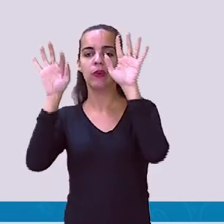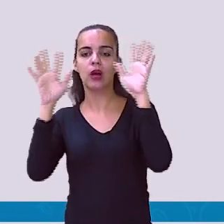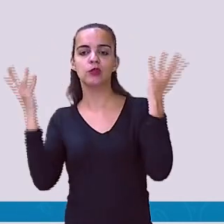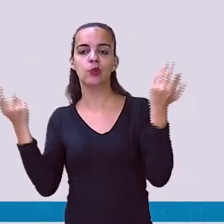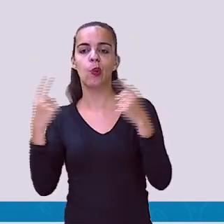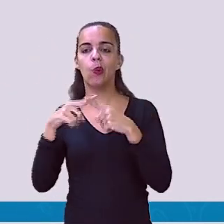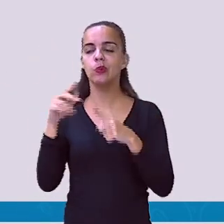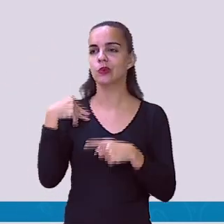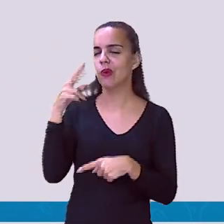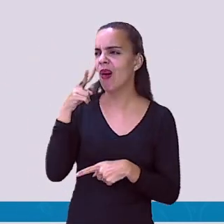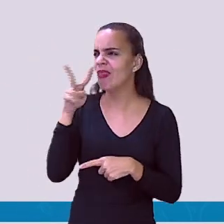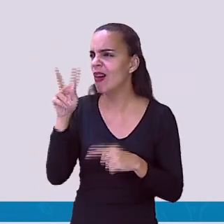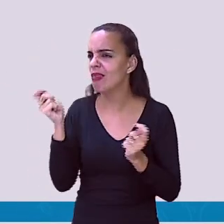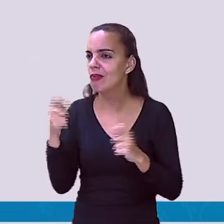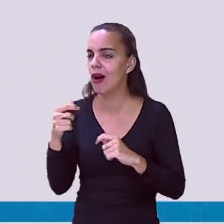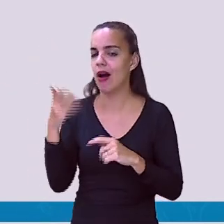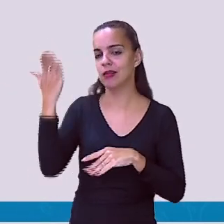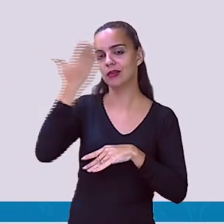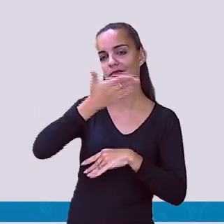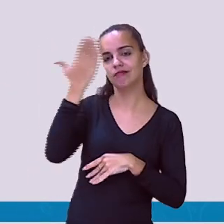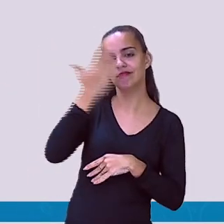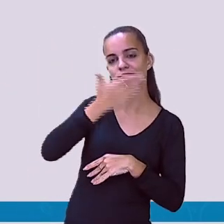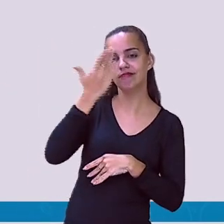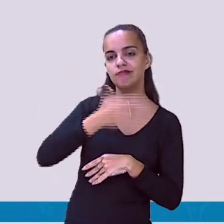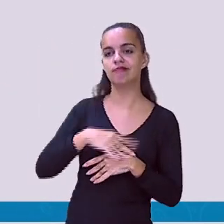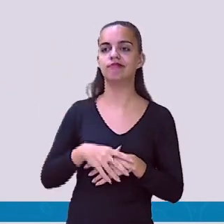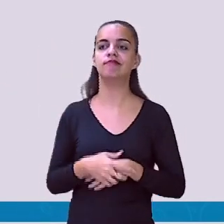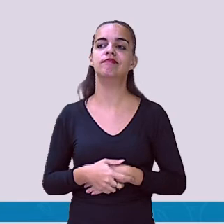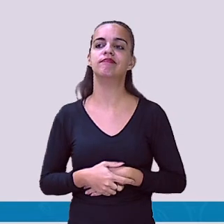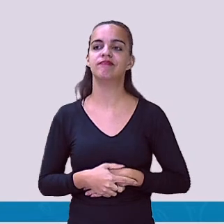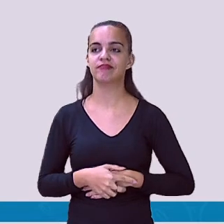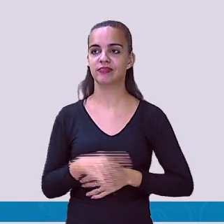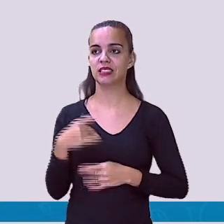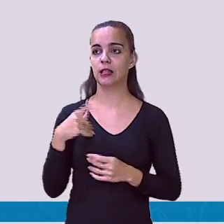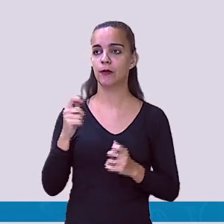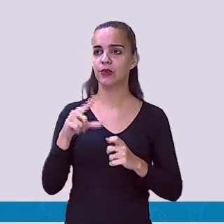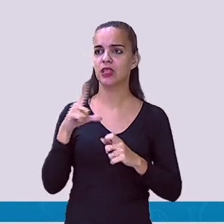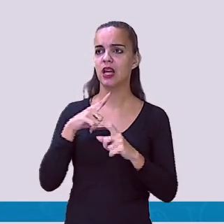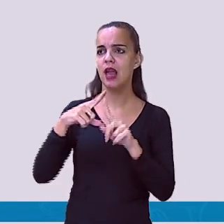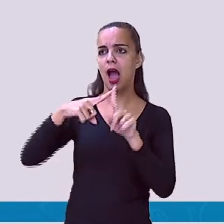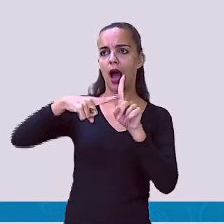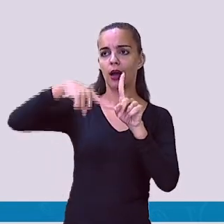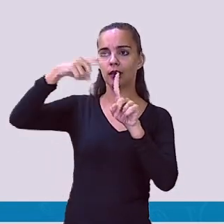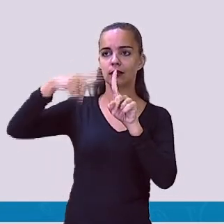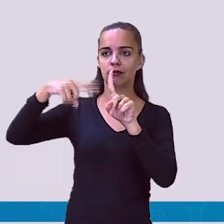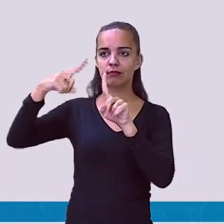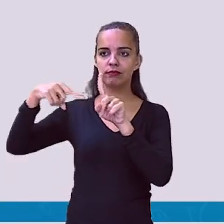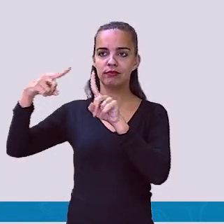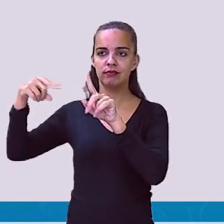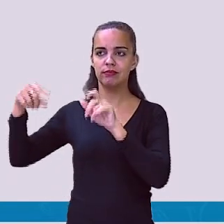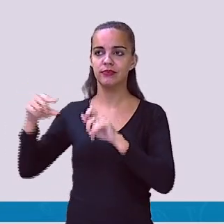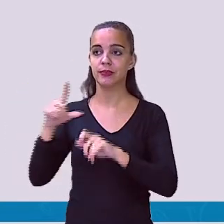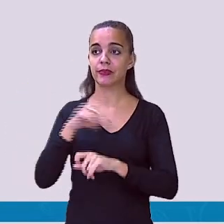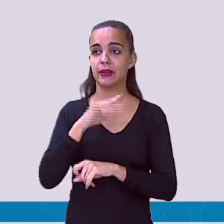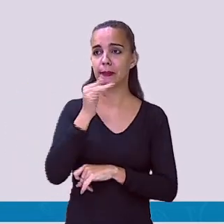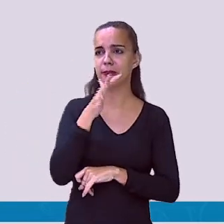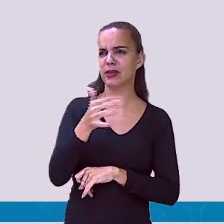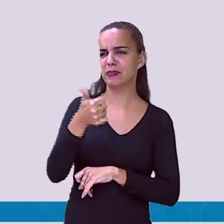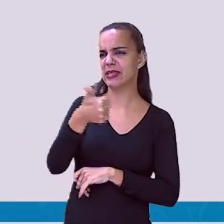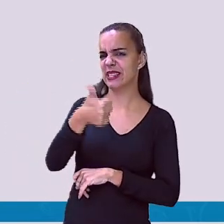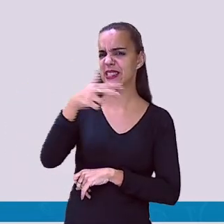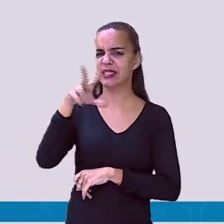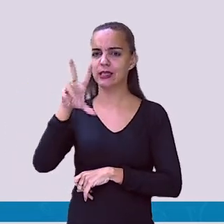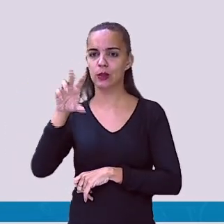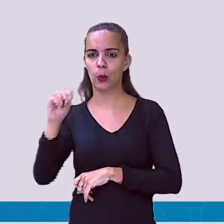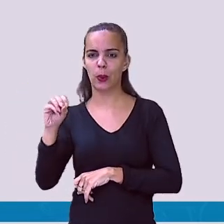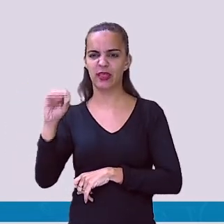sai. Quando a mistura, né, o petróleo bruto, alcança 150 graus Celsius.